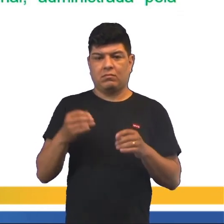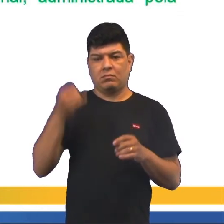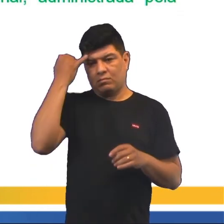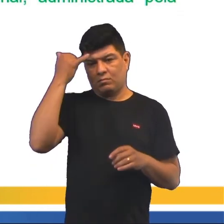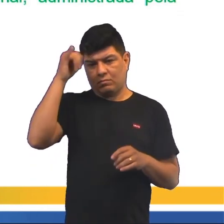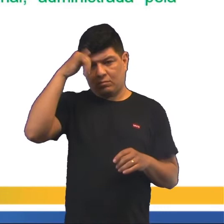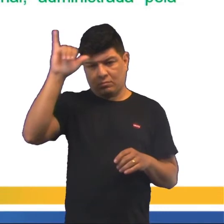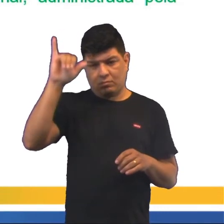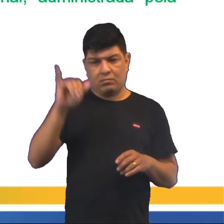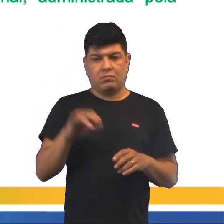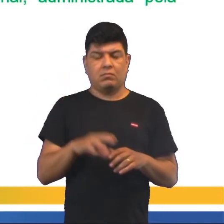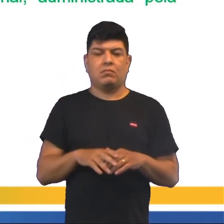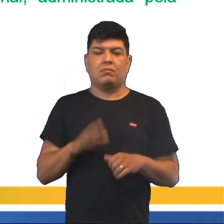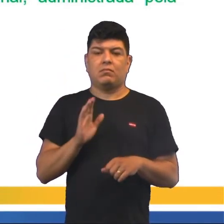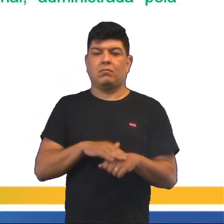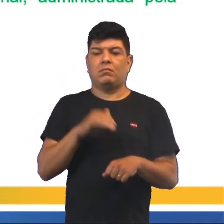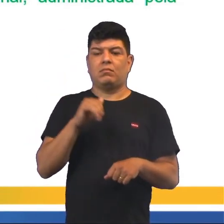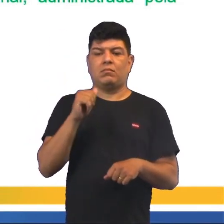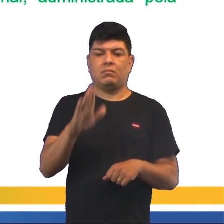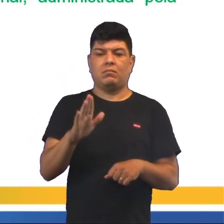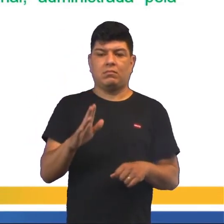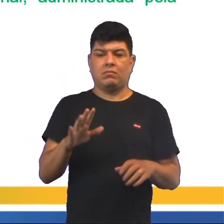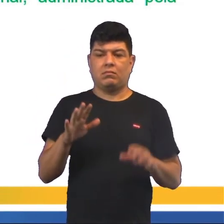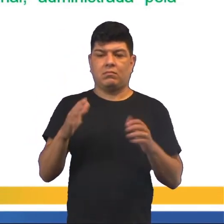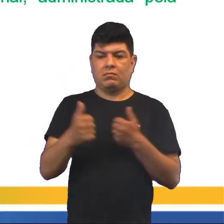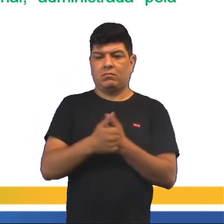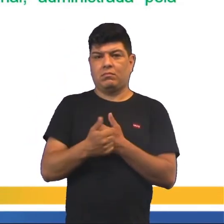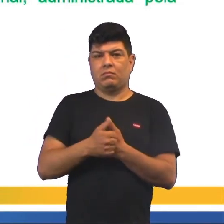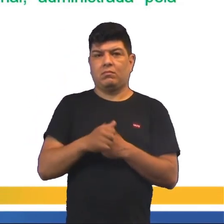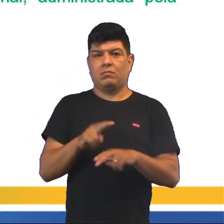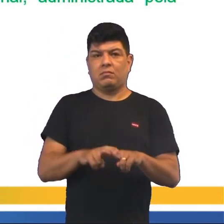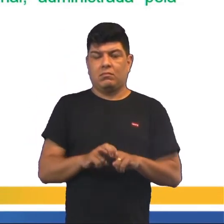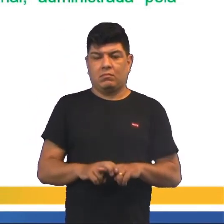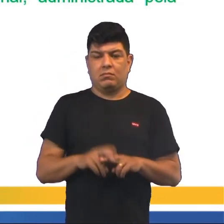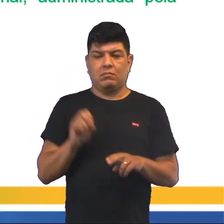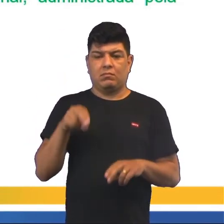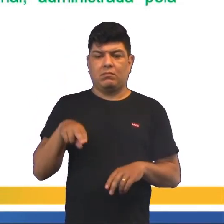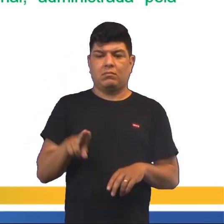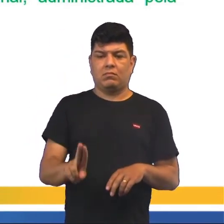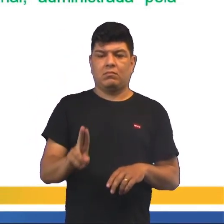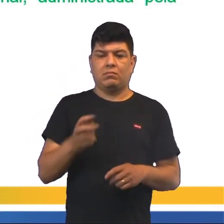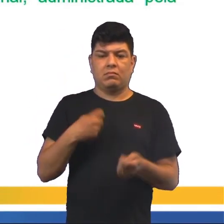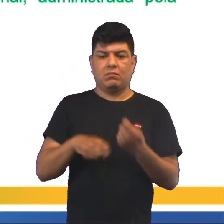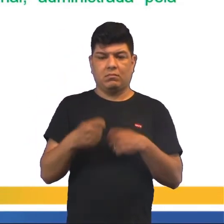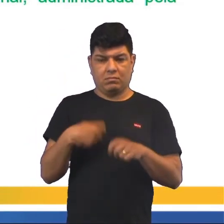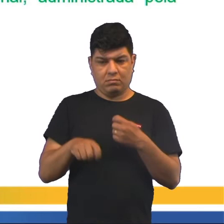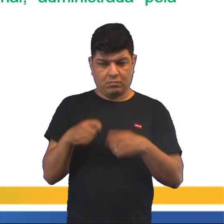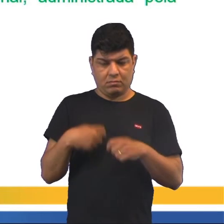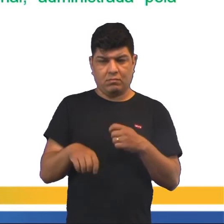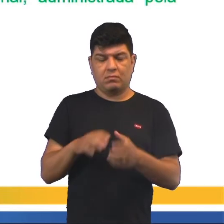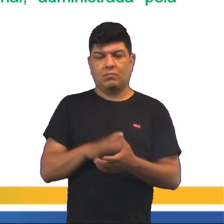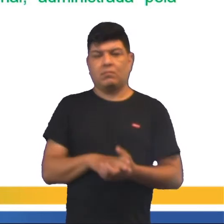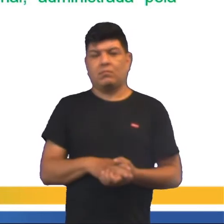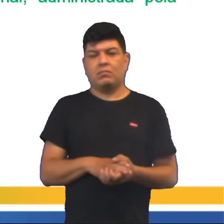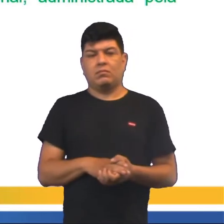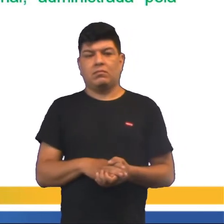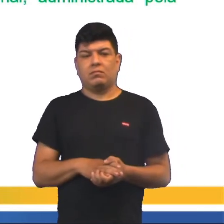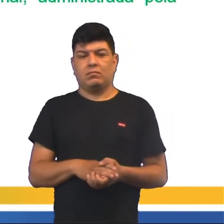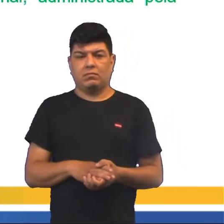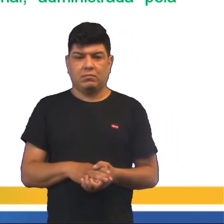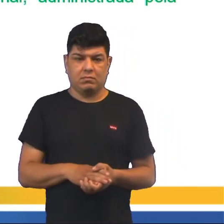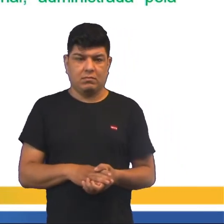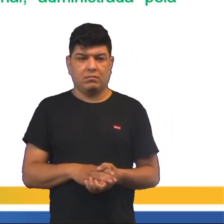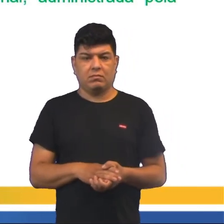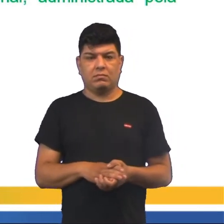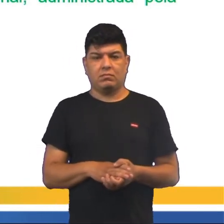evitados conflitos ainda maiores em torno, né, dessa questão, a ONU, né, administra,